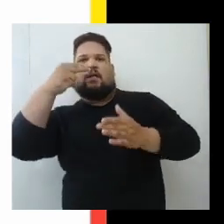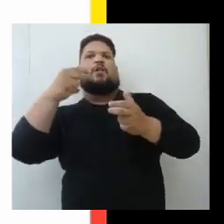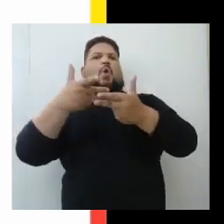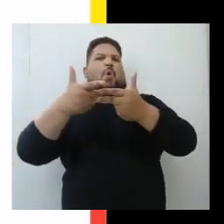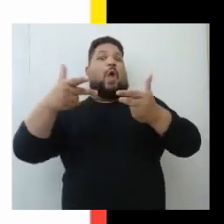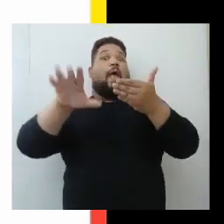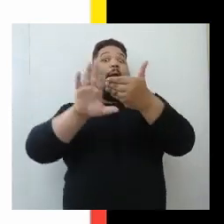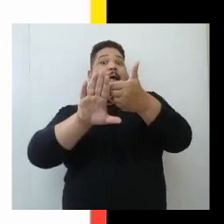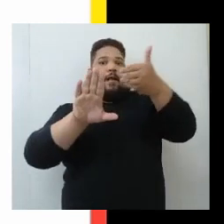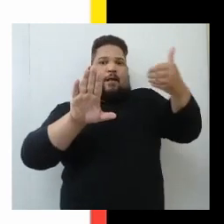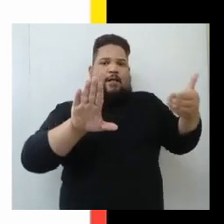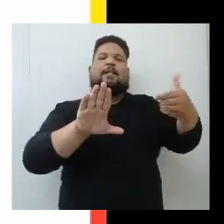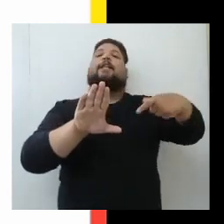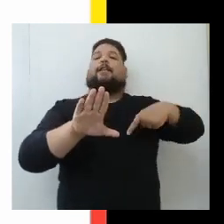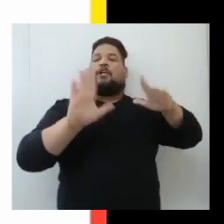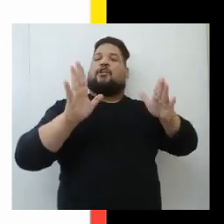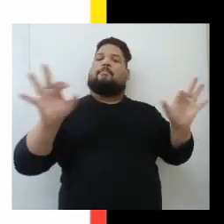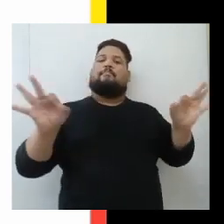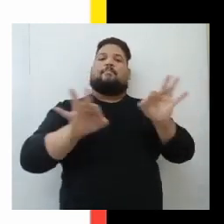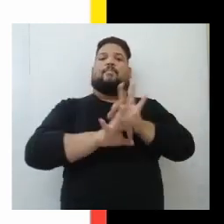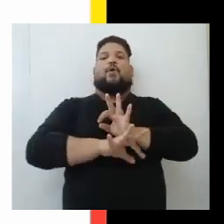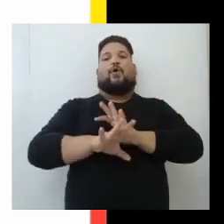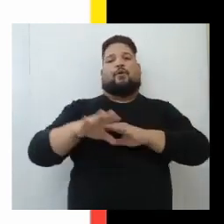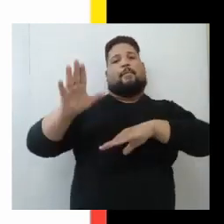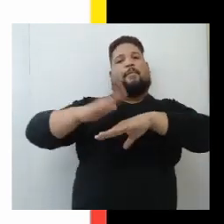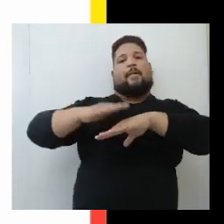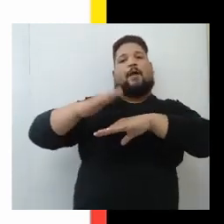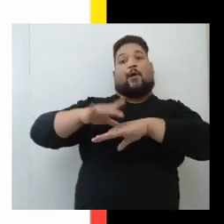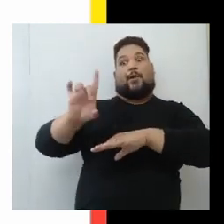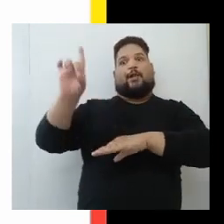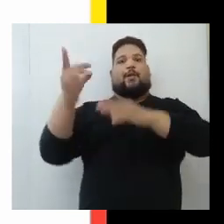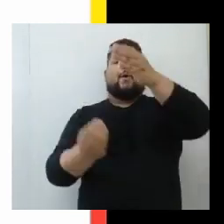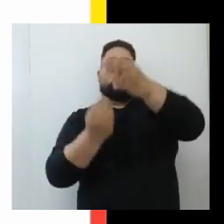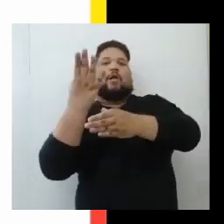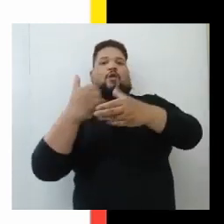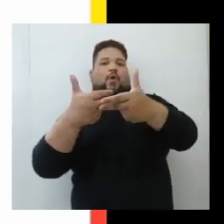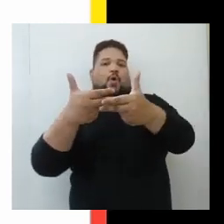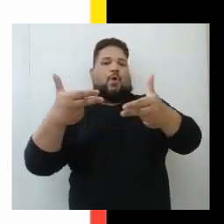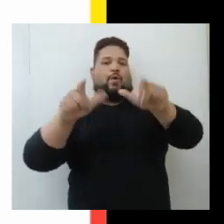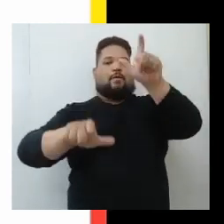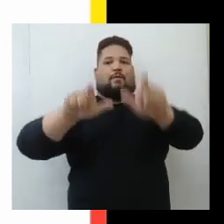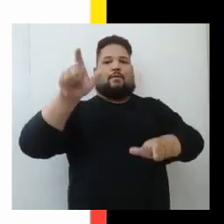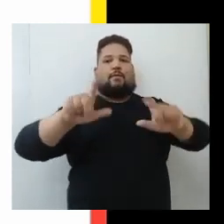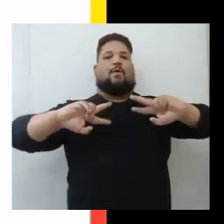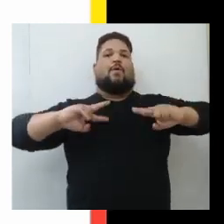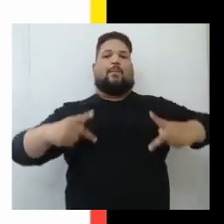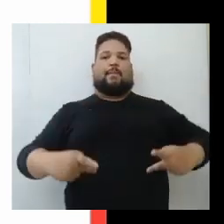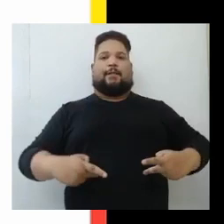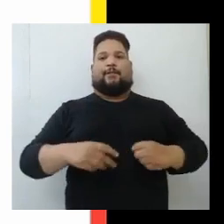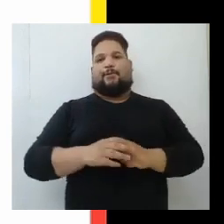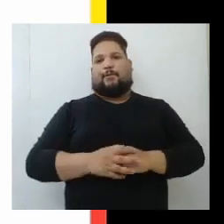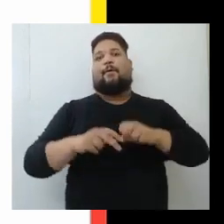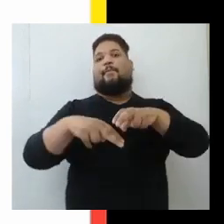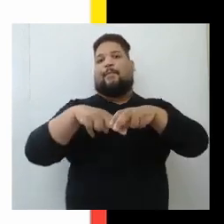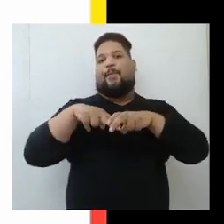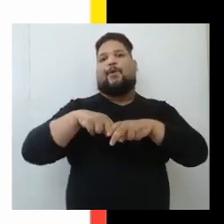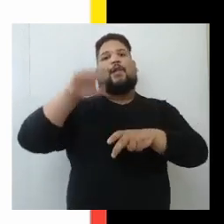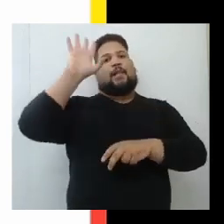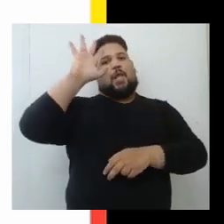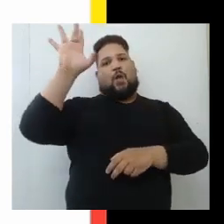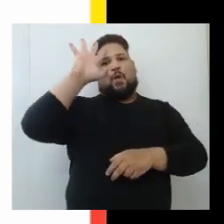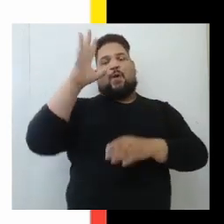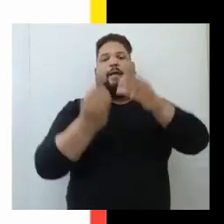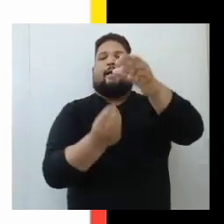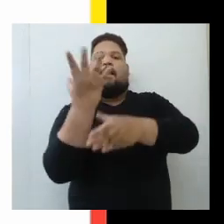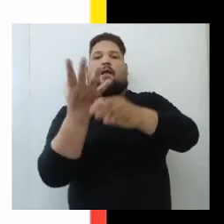do surgimento de uma origem divina para os seres humanos. Então, nesse âmbito, a teoria criacionista